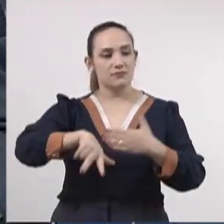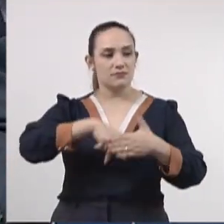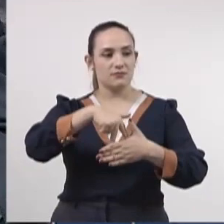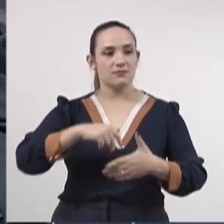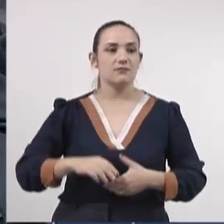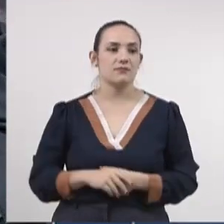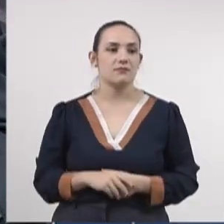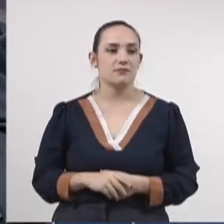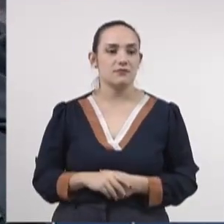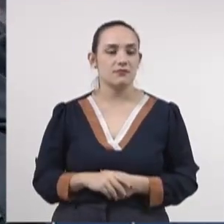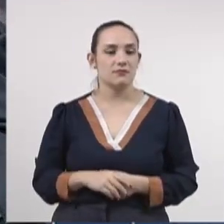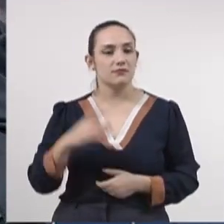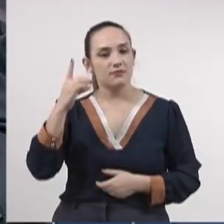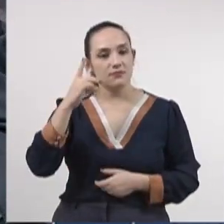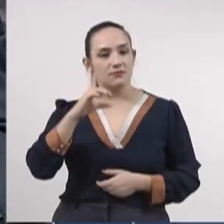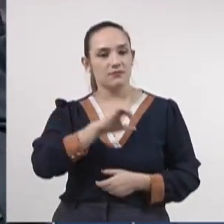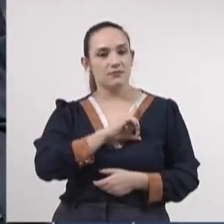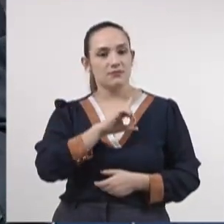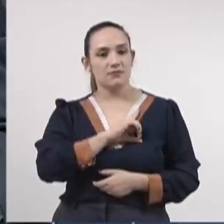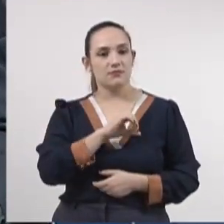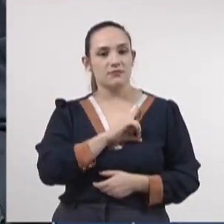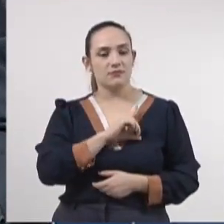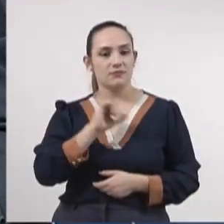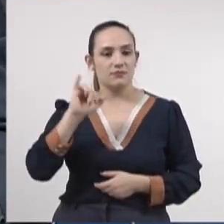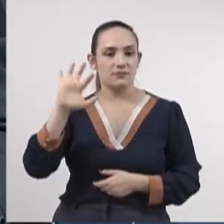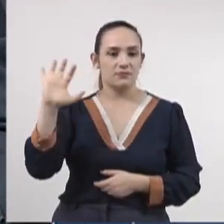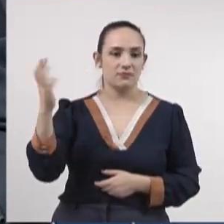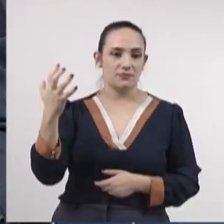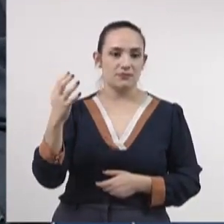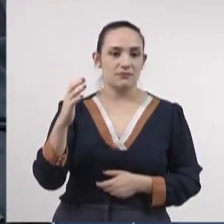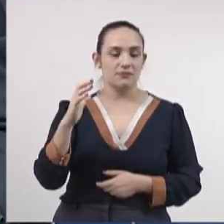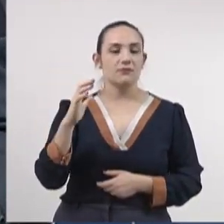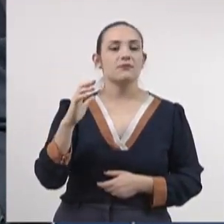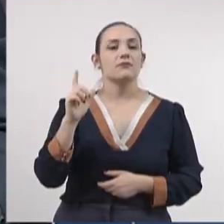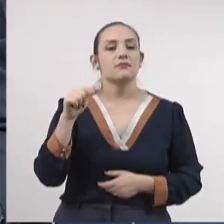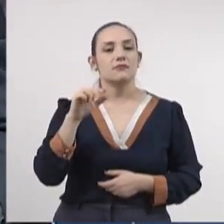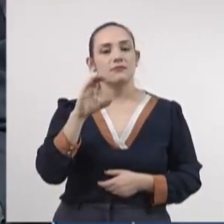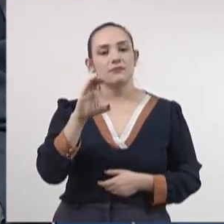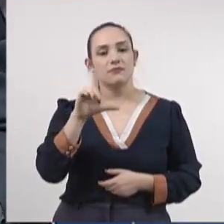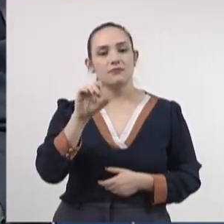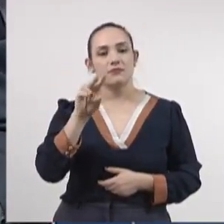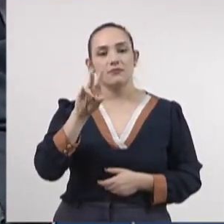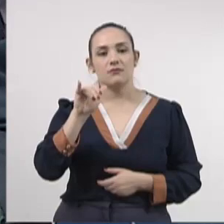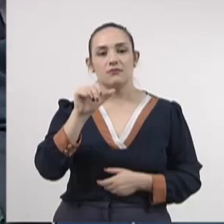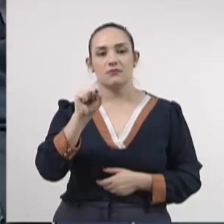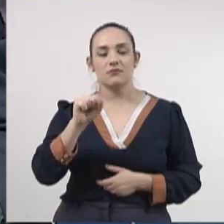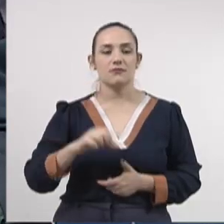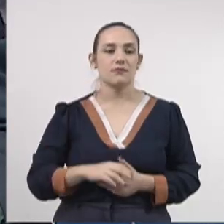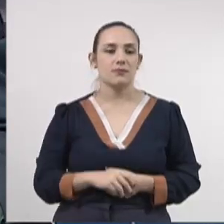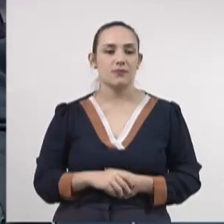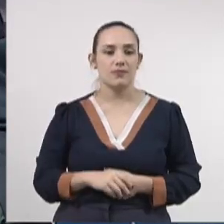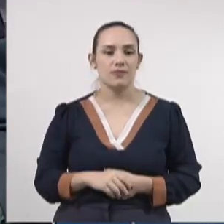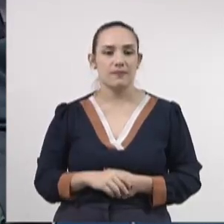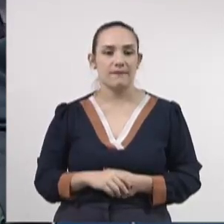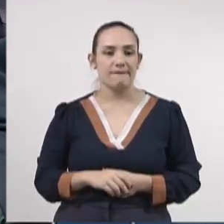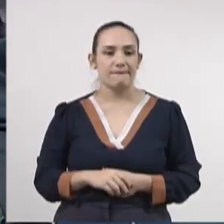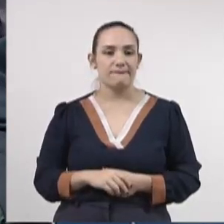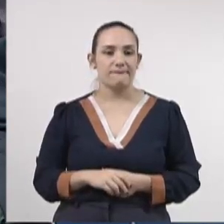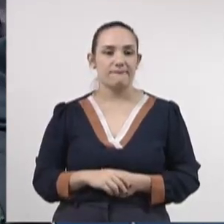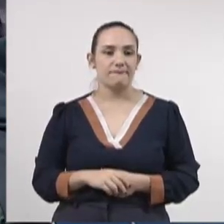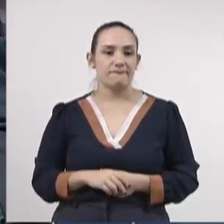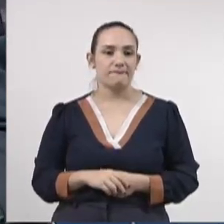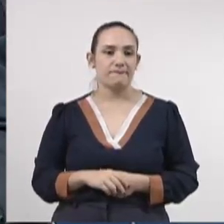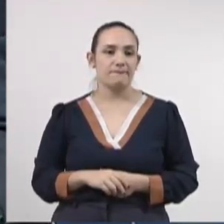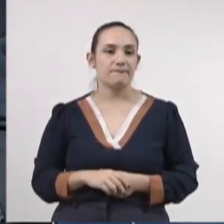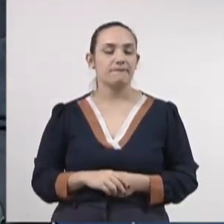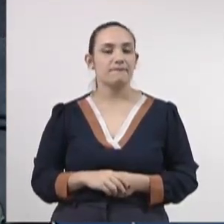a Tribuna o delegado da Receita Federal Clóvis Ribeiro Cintra Melo para fazer